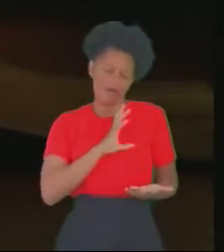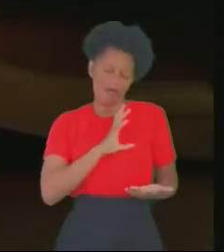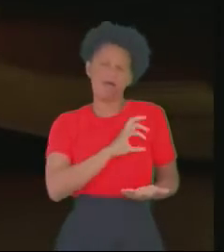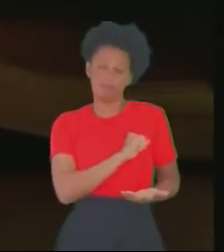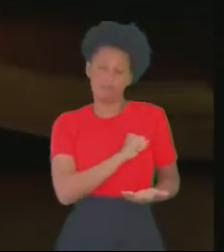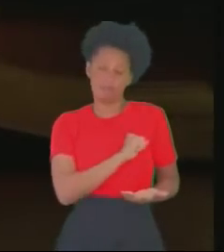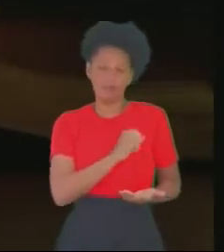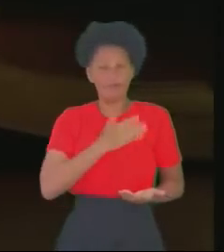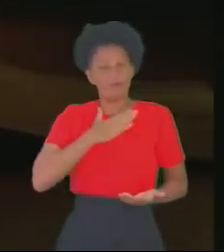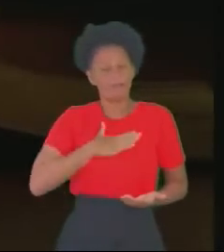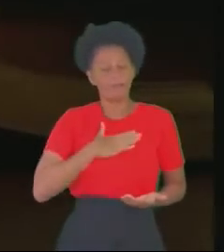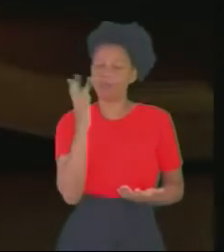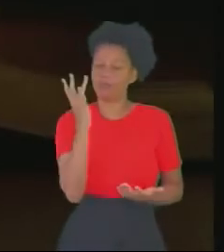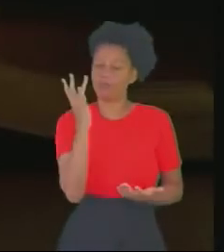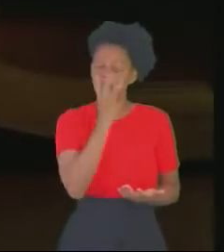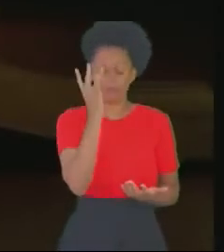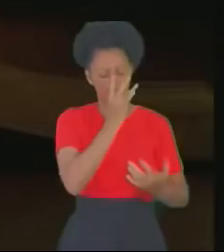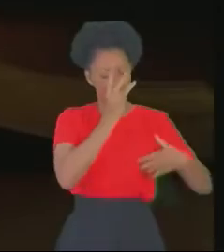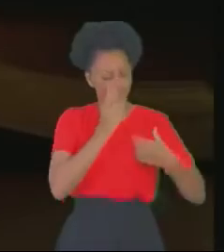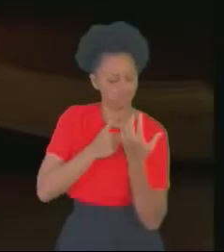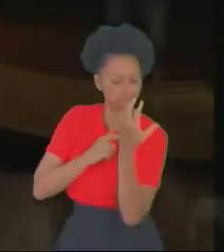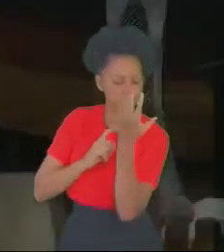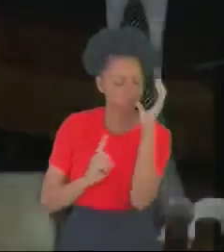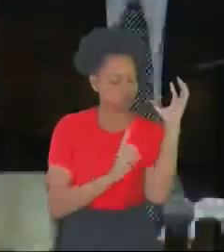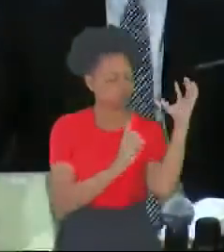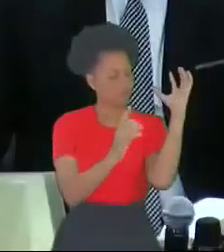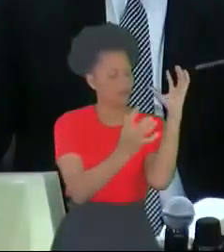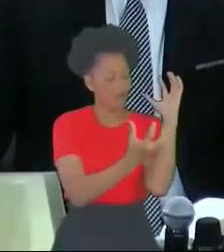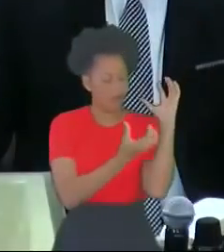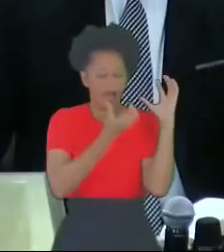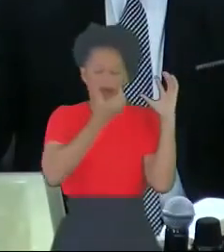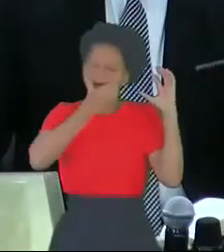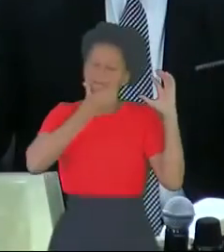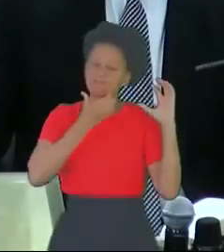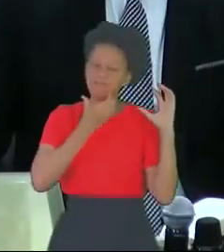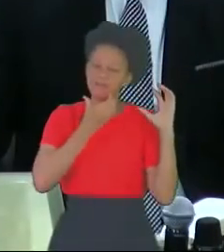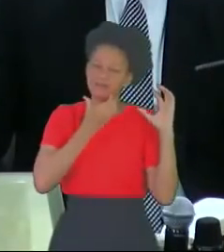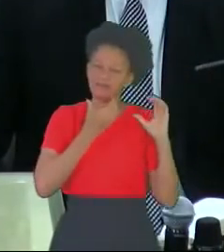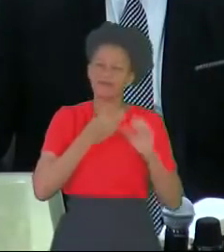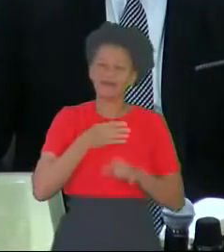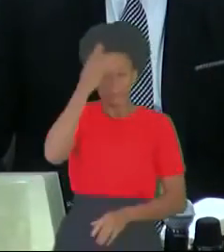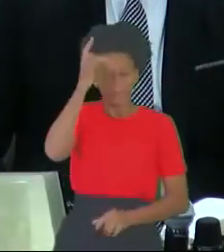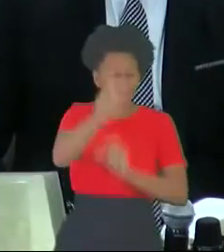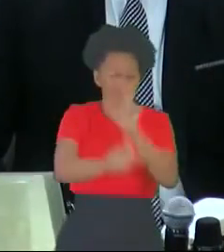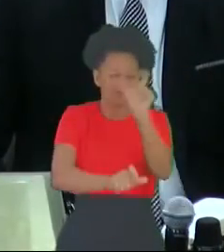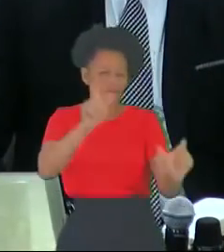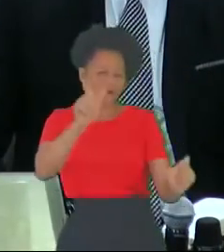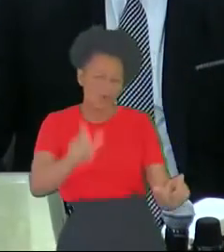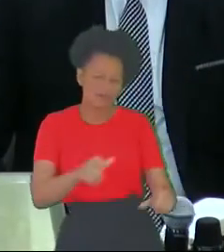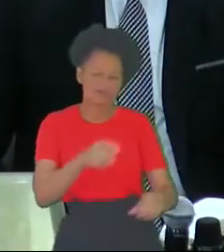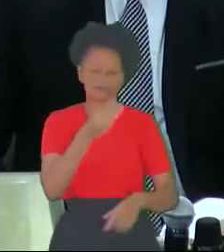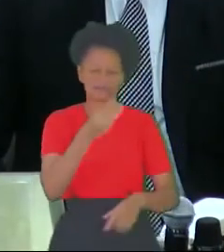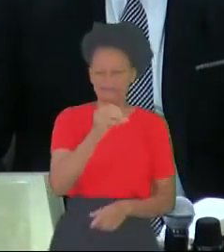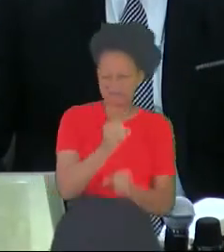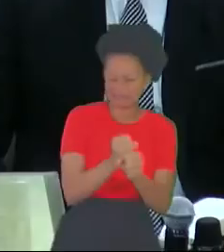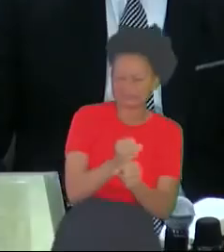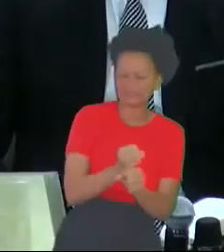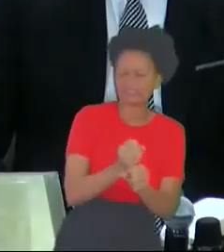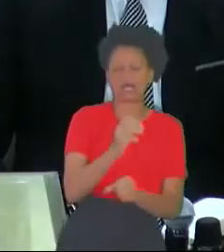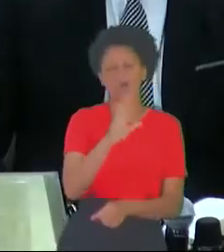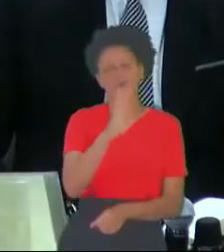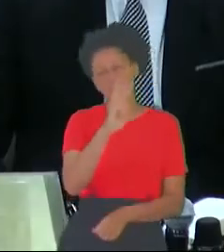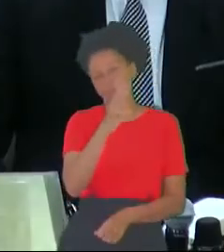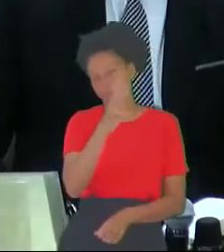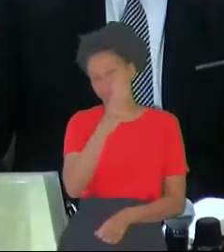para o seu jardim. Meus amados irmãos, quem é crente de 30, 40, 50 anos atrás, conhece